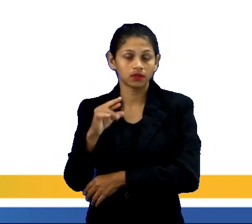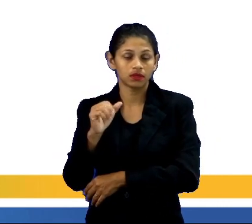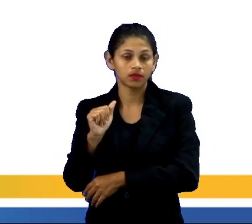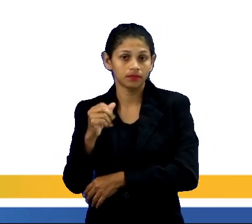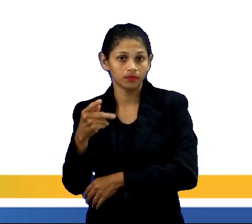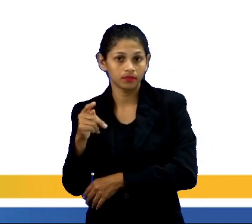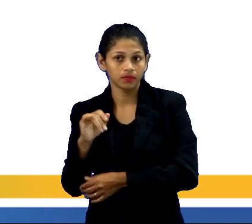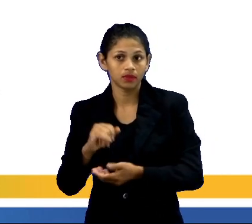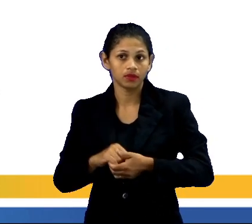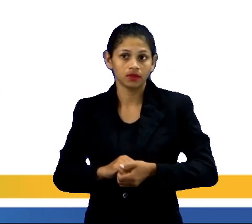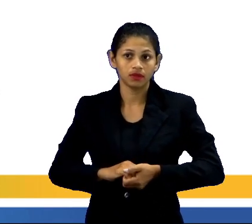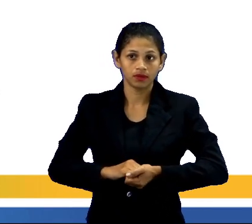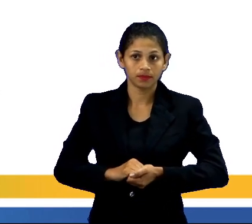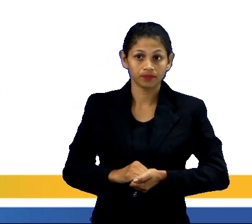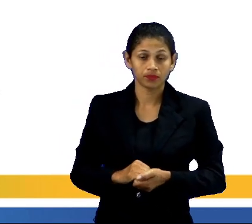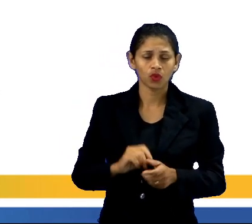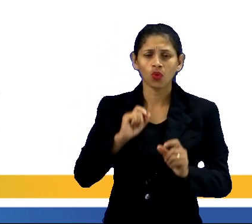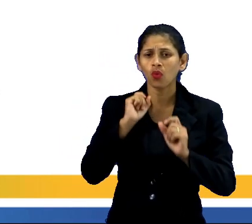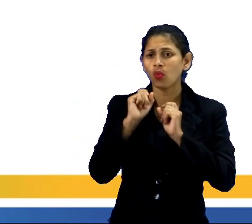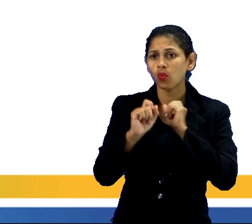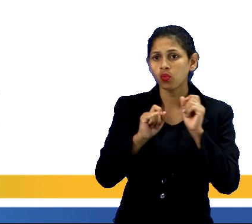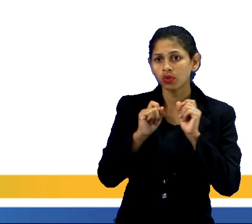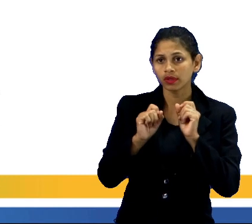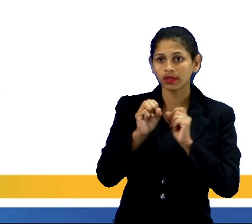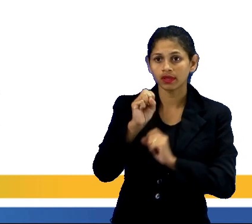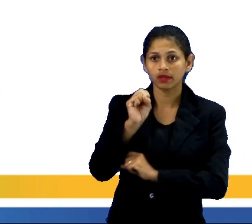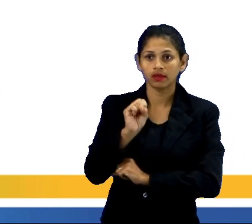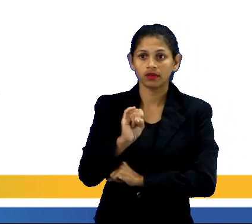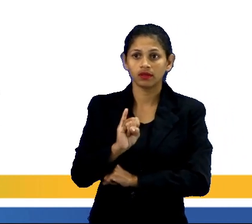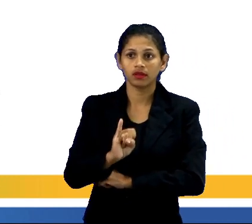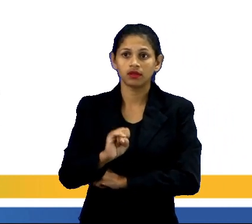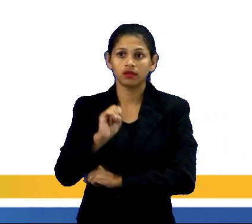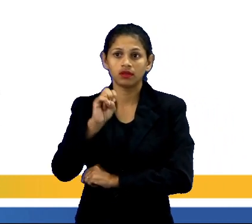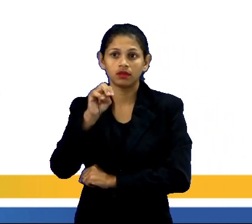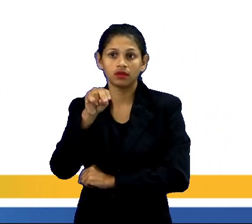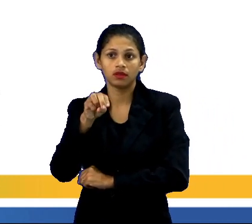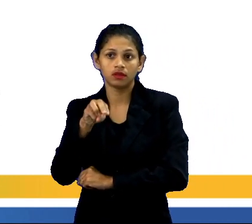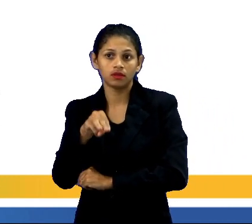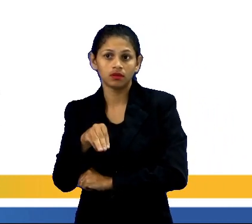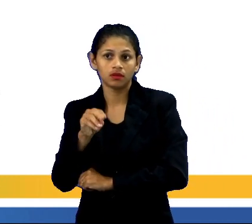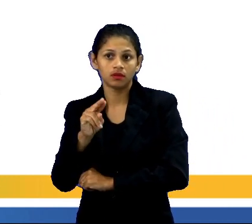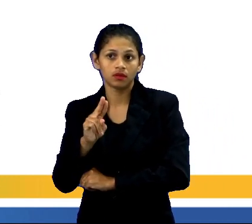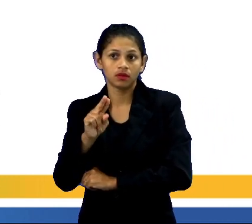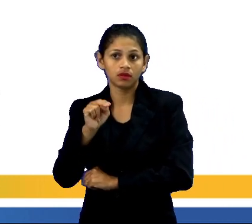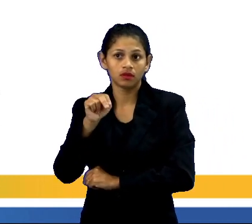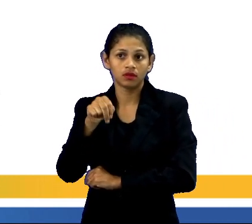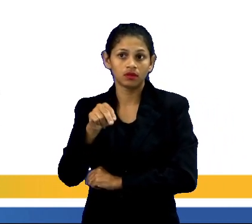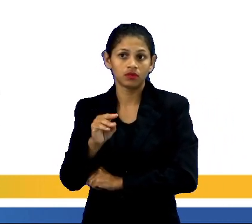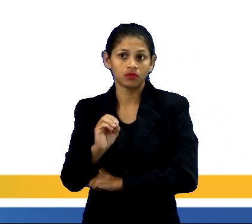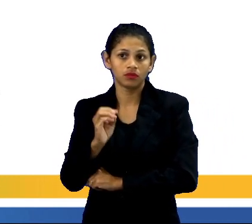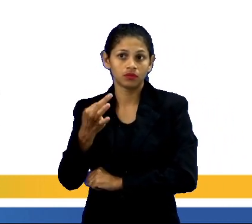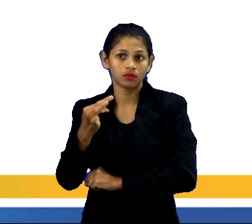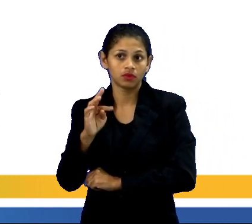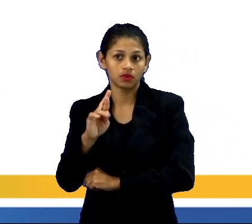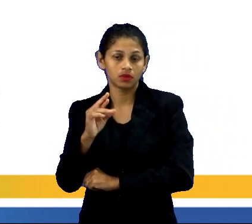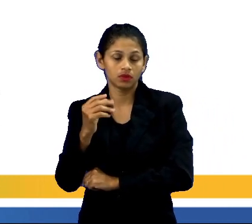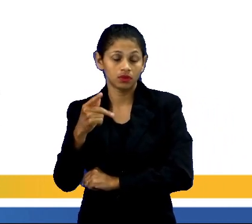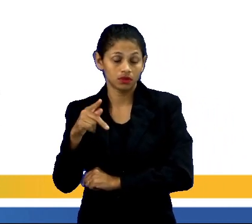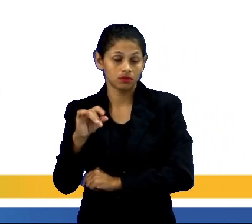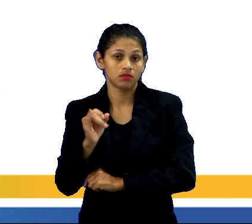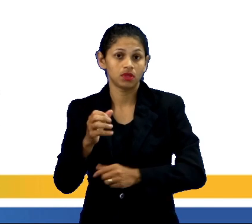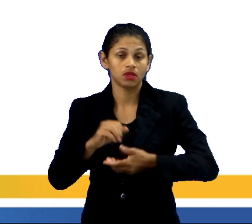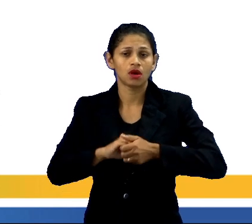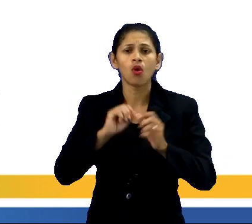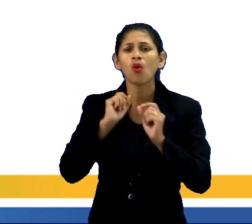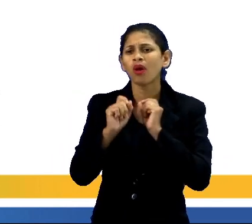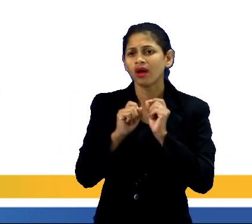radioterapia. Então, o que é a imunoterapia? Então, o nosso corpo ele vai ter o quê? A gente tem um sistema